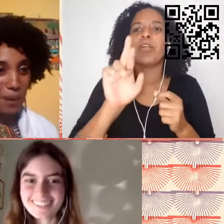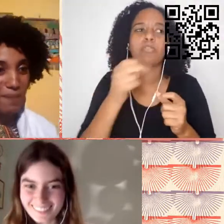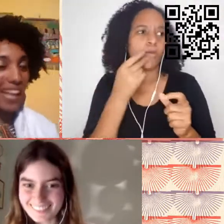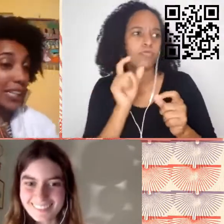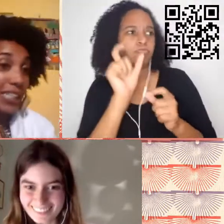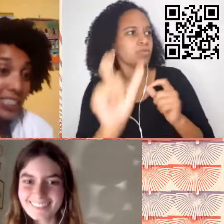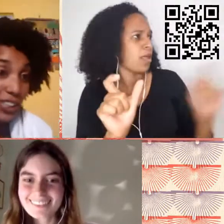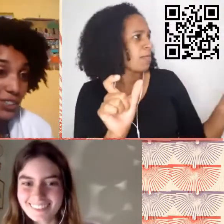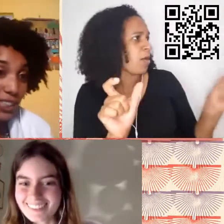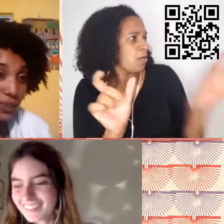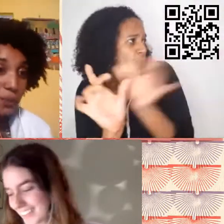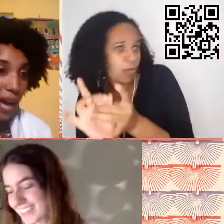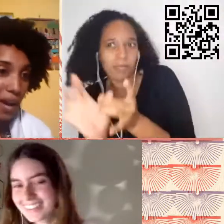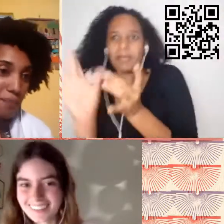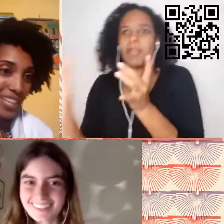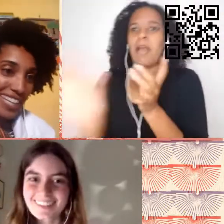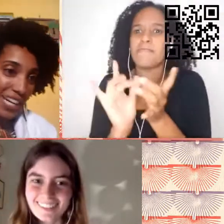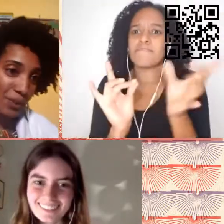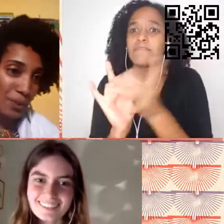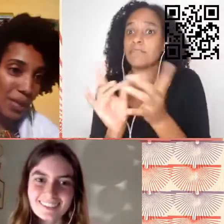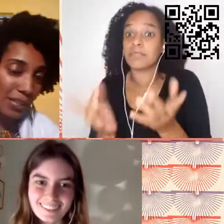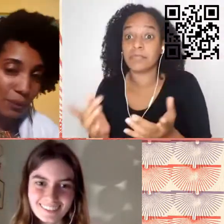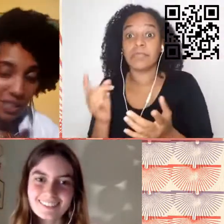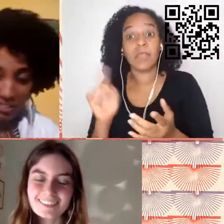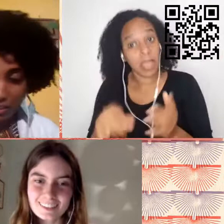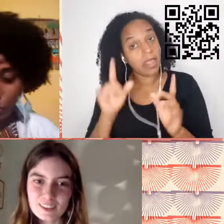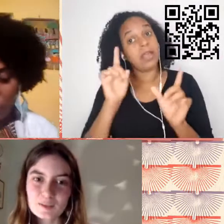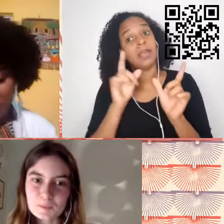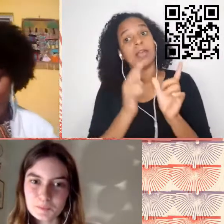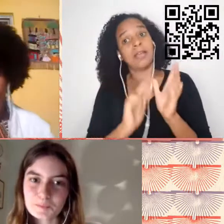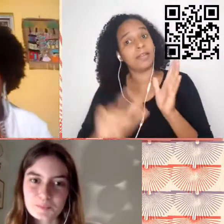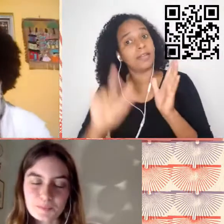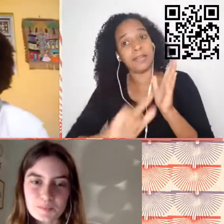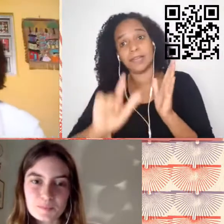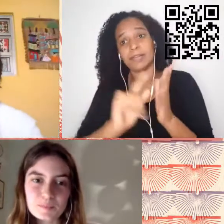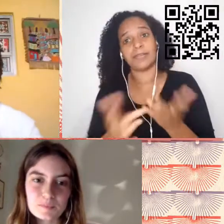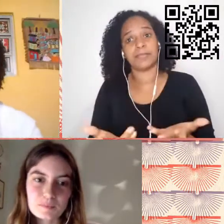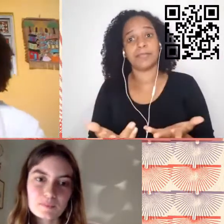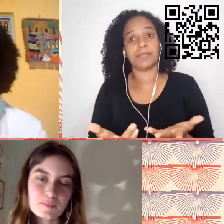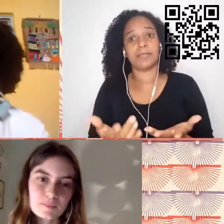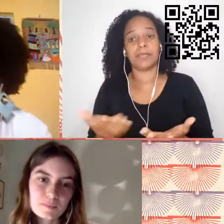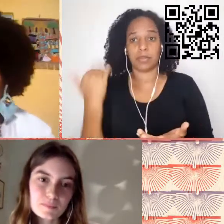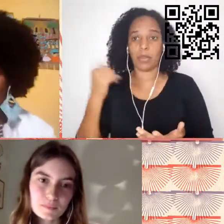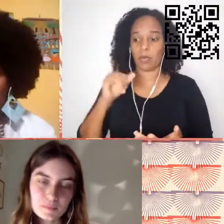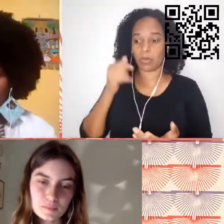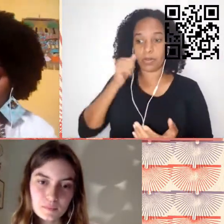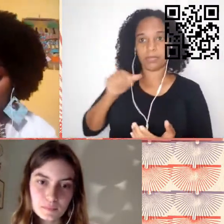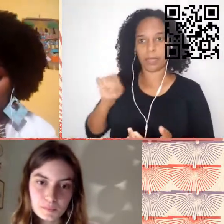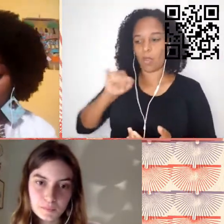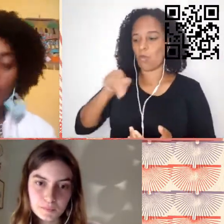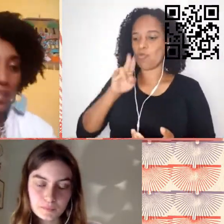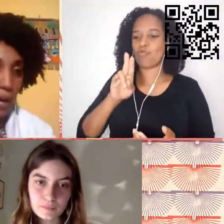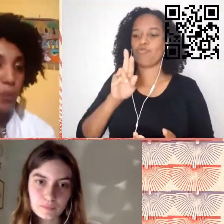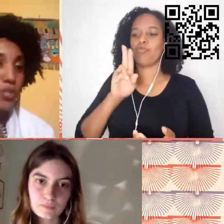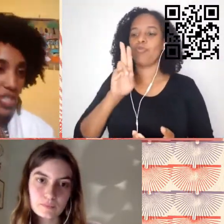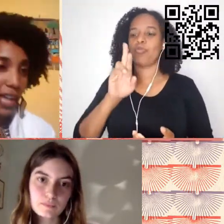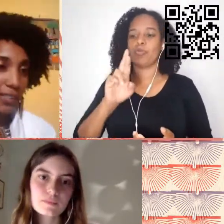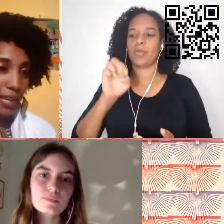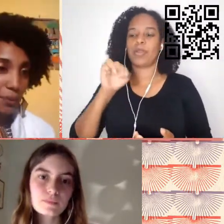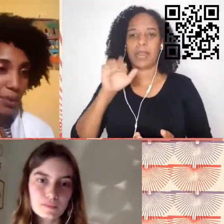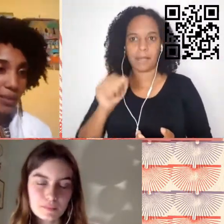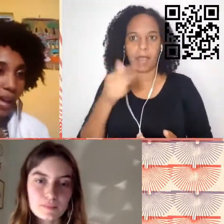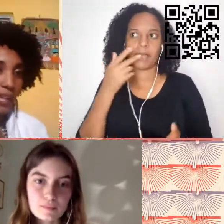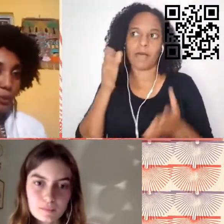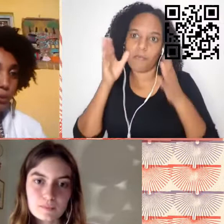outra complementa. Gente, sim, isso é literatura. Então, quando a Jurema Werneck traz isso, embora pensando a saúde